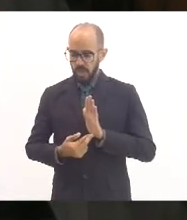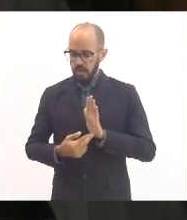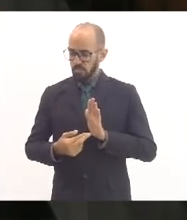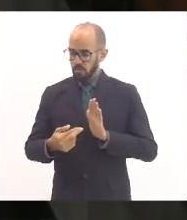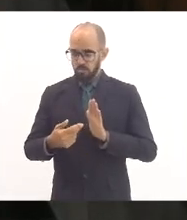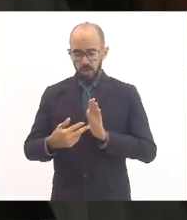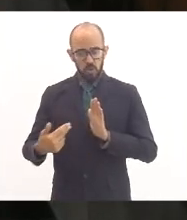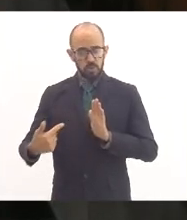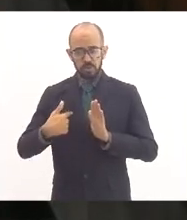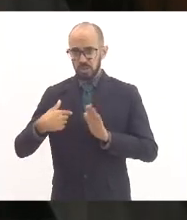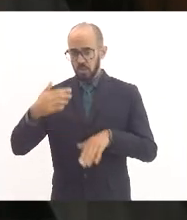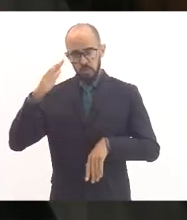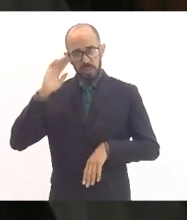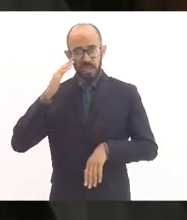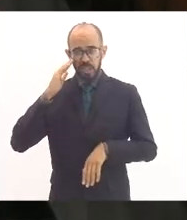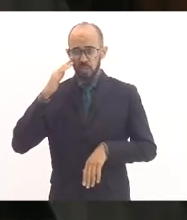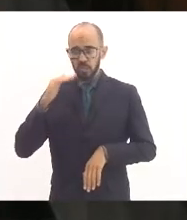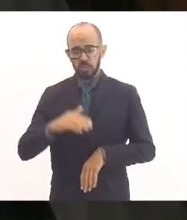que eu não compreendo